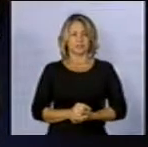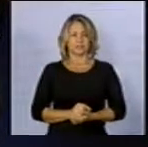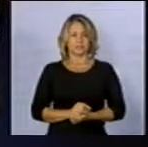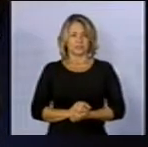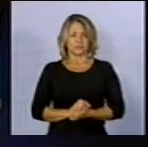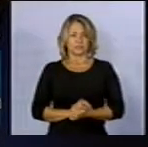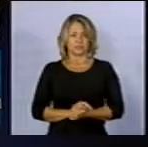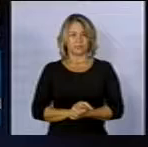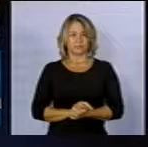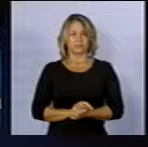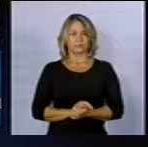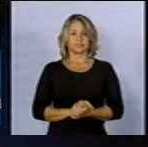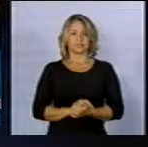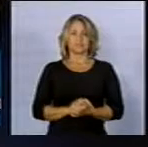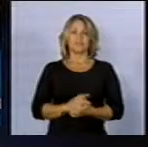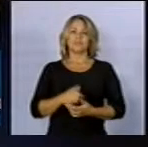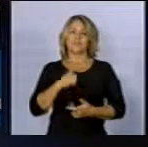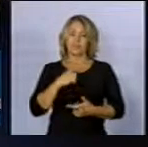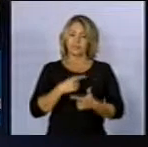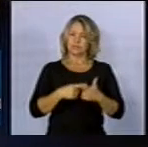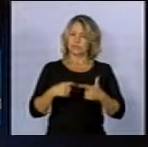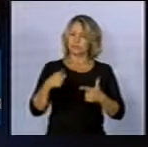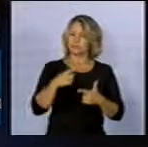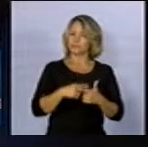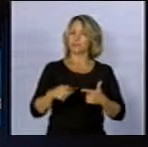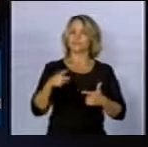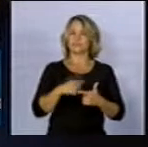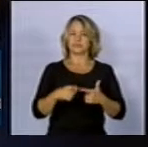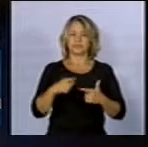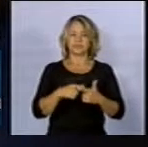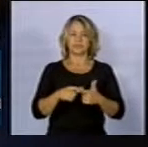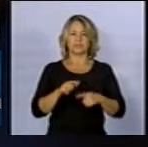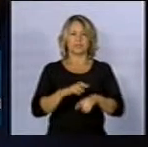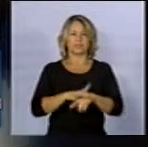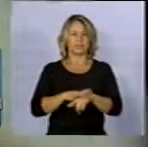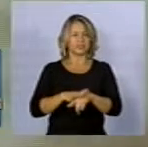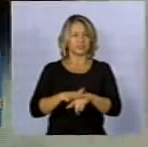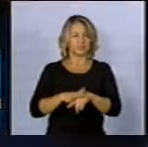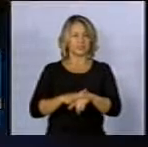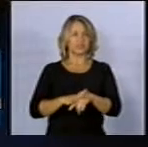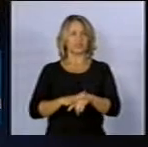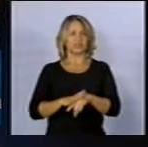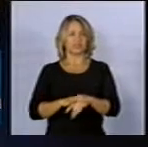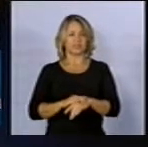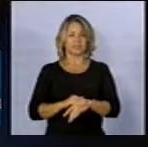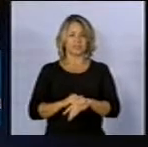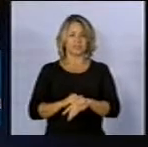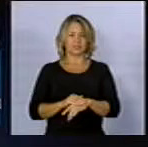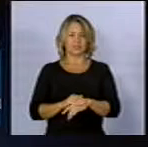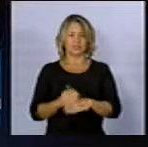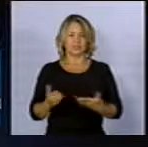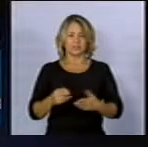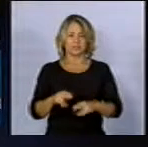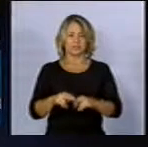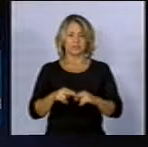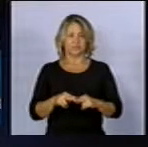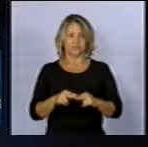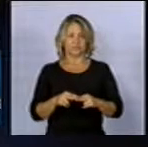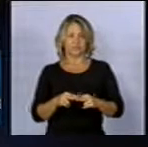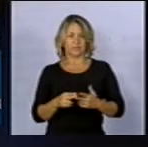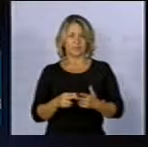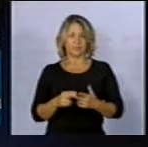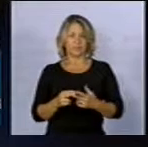pessoas que desenvolveram doenças né Eh por eh